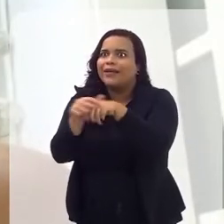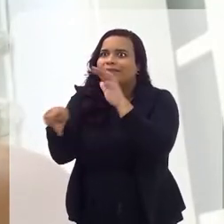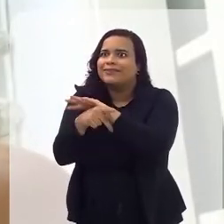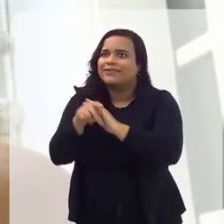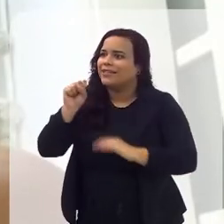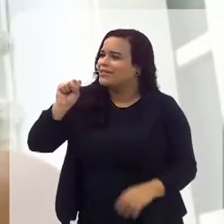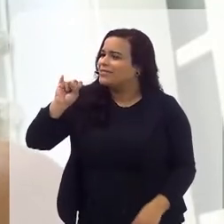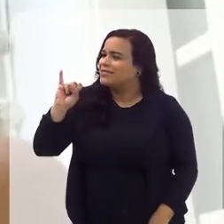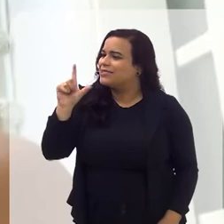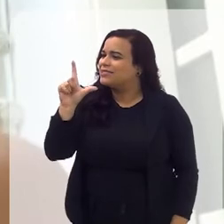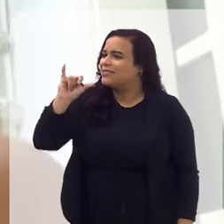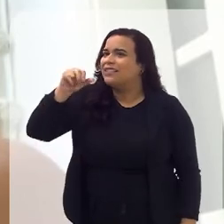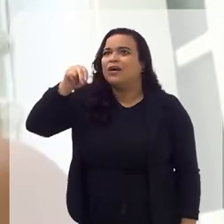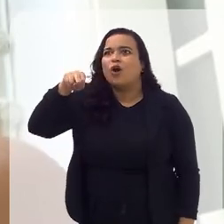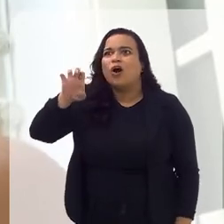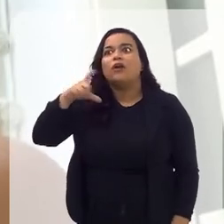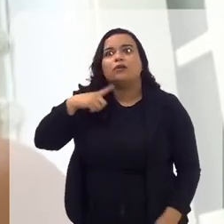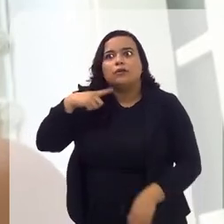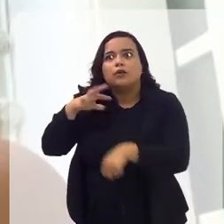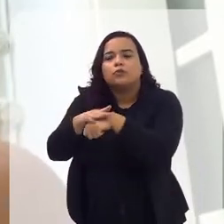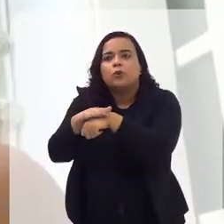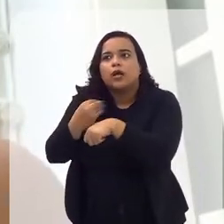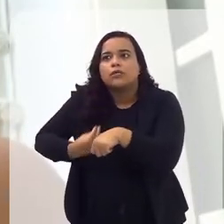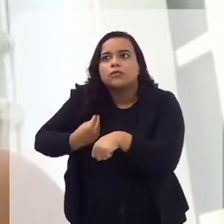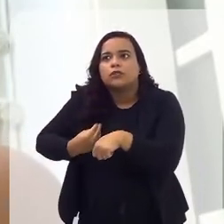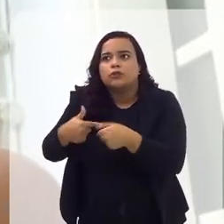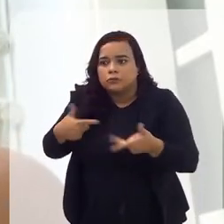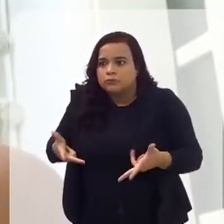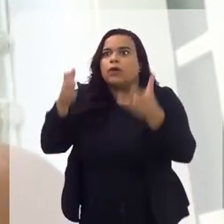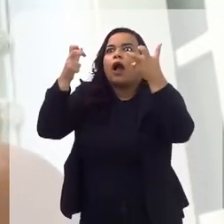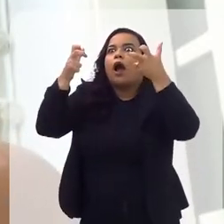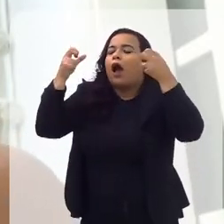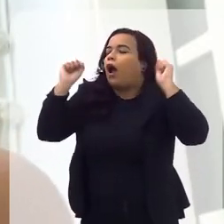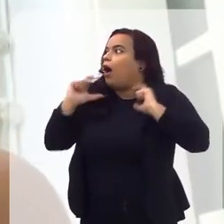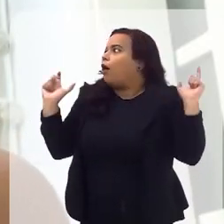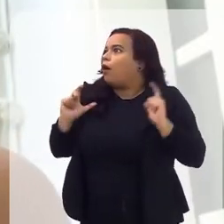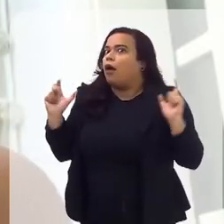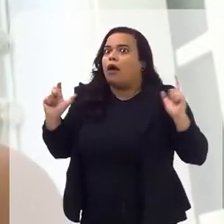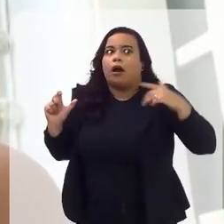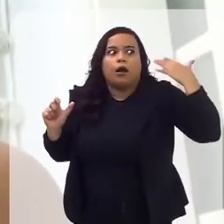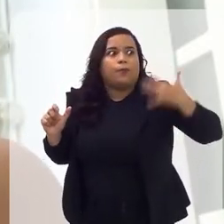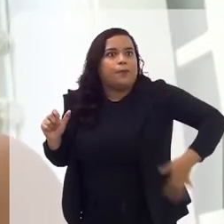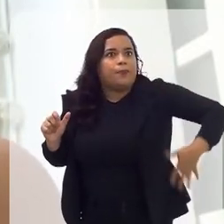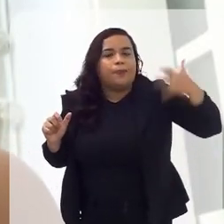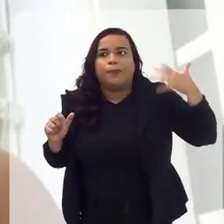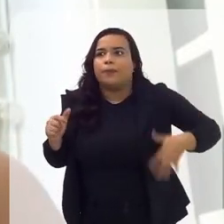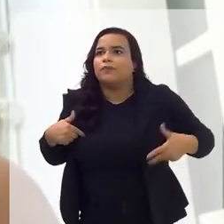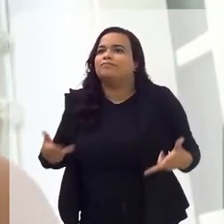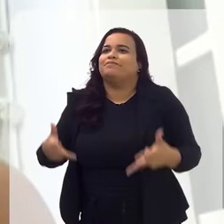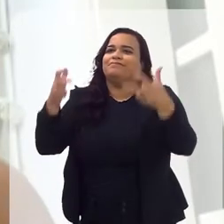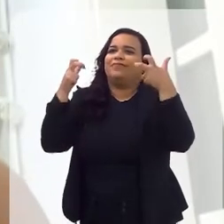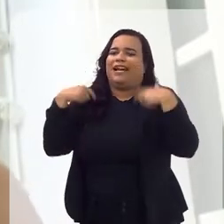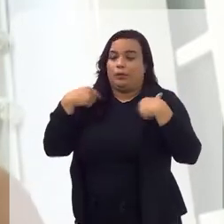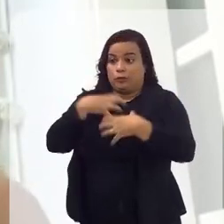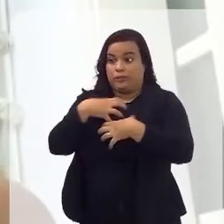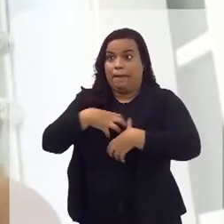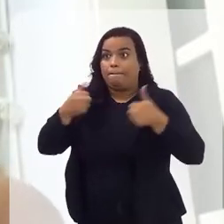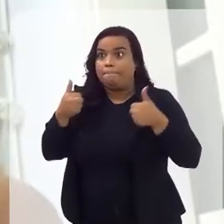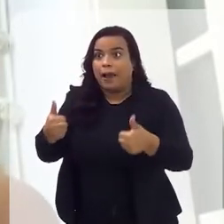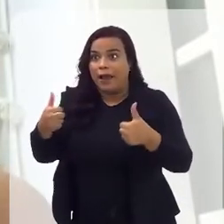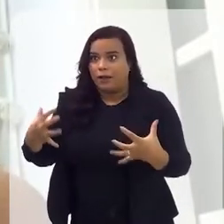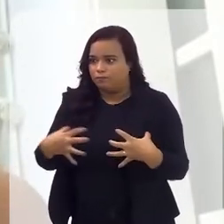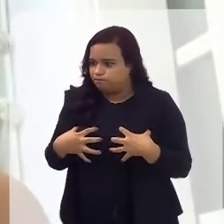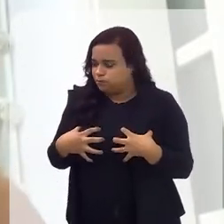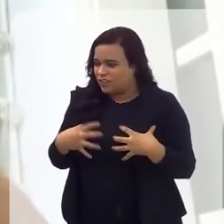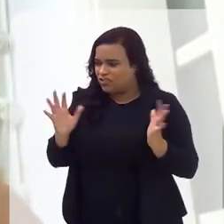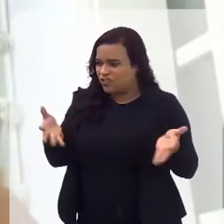do silicone, também é um termo que eu nunca tinha ouvido falar, ali eu percebi que o buraco era mais embaixo, né? Que além, assim, de eu já não me sentir à